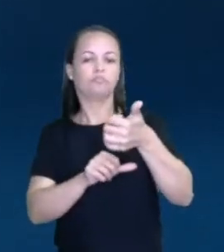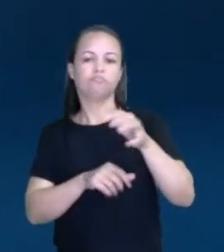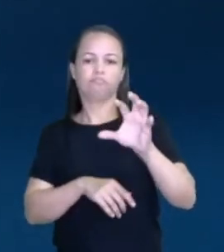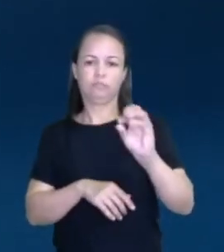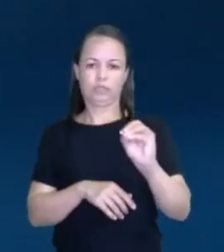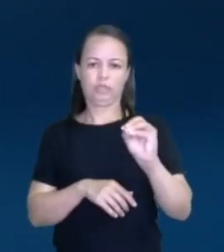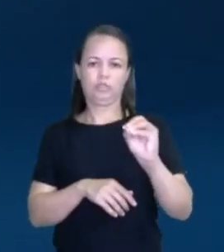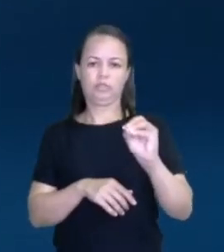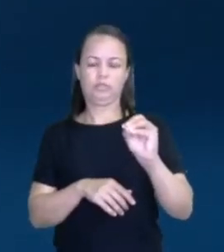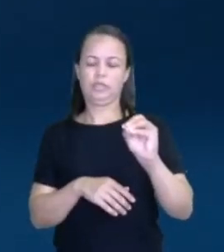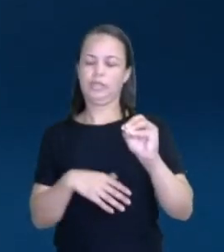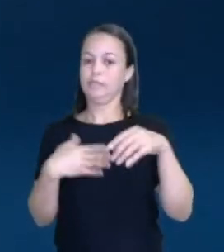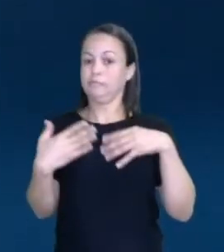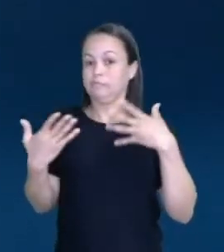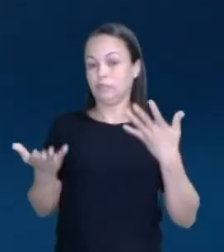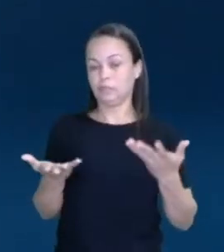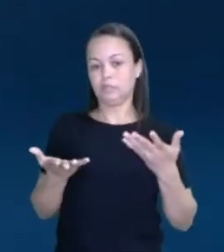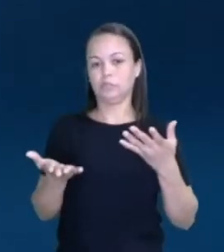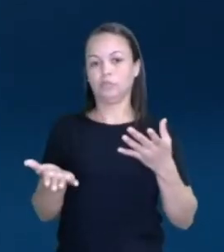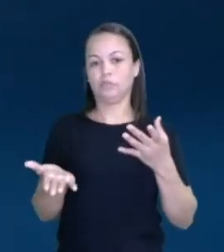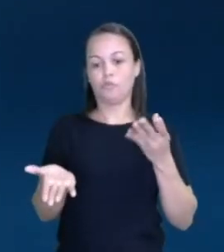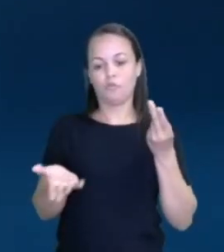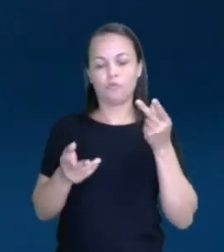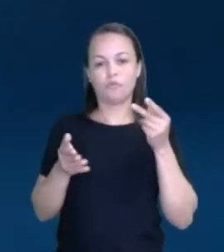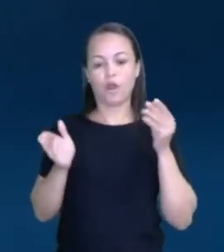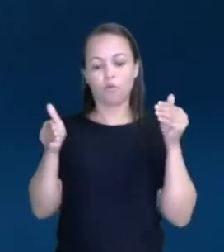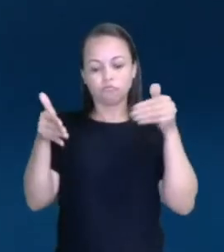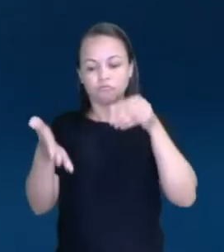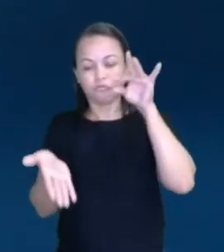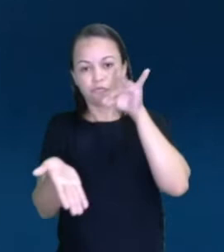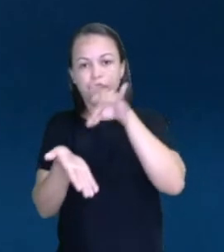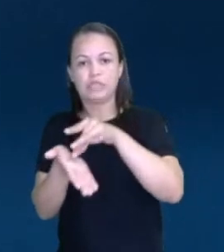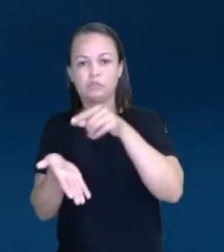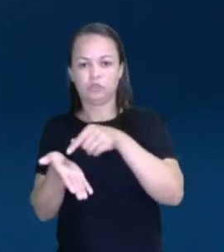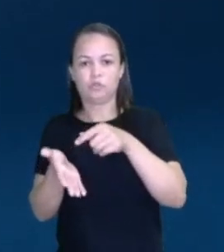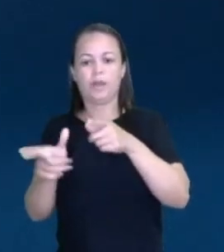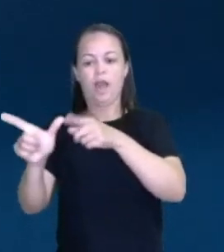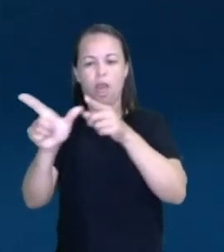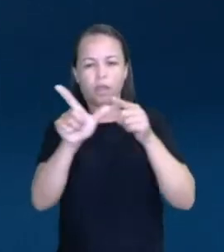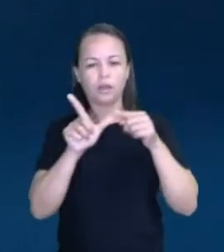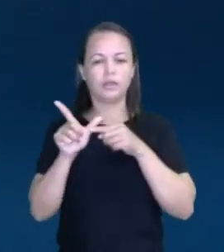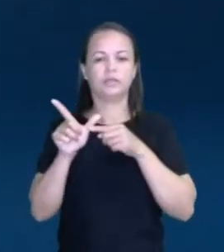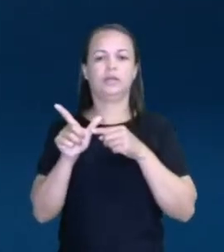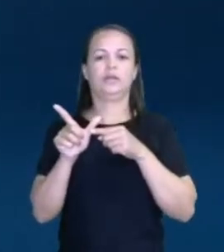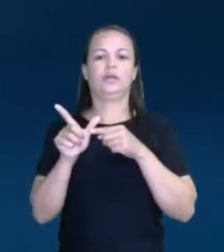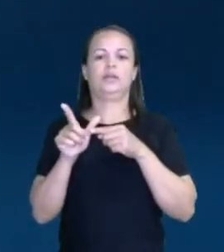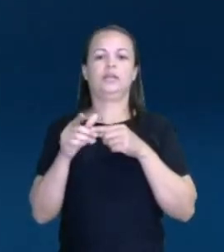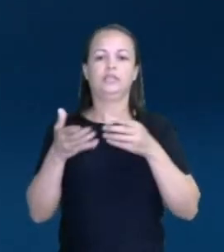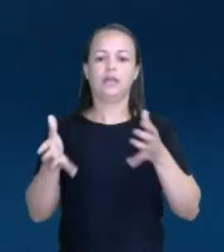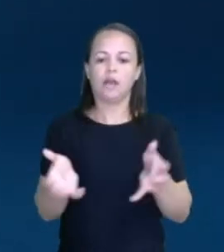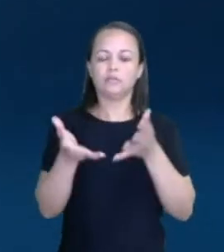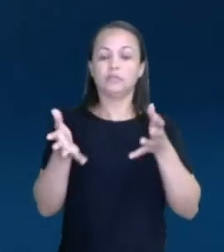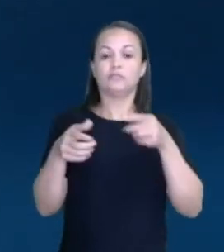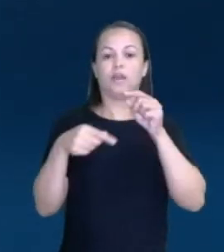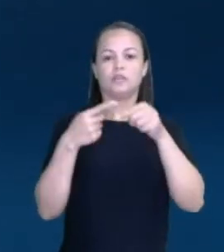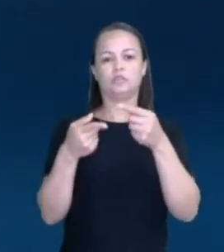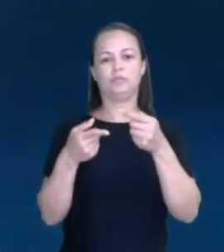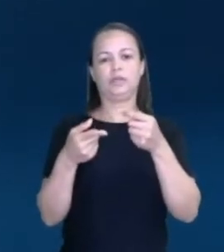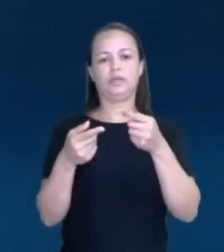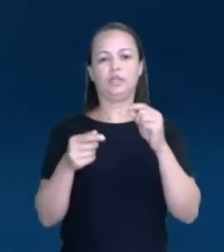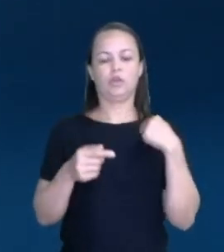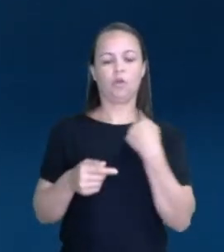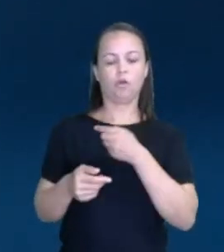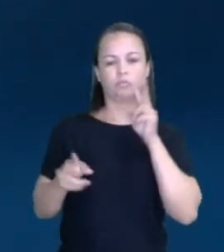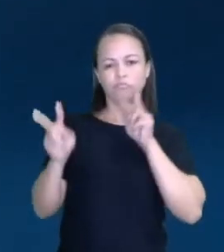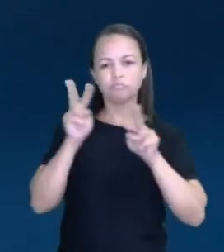valor fixo para cada letra. Existe um valor que satisfaz aquela situação que foi trazida para a gente.